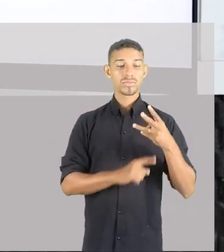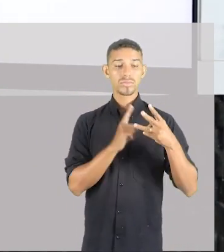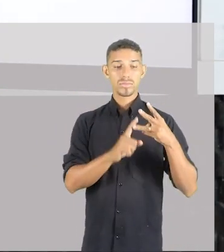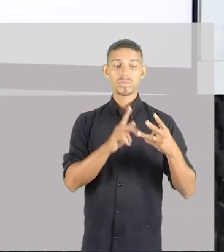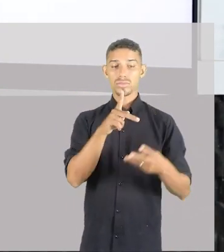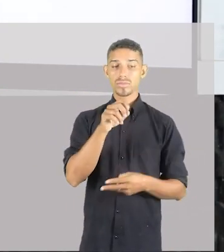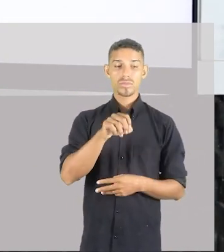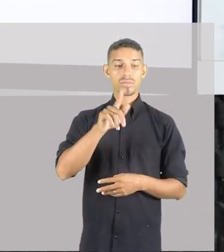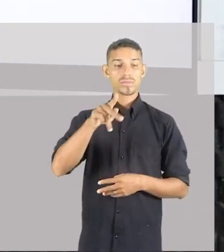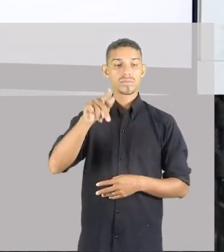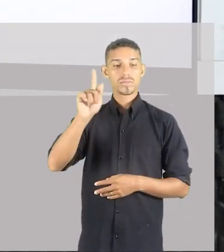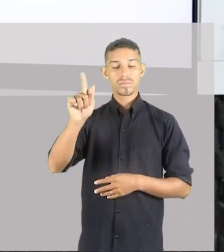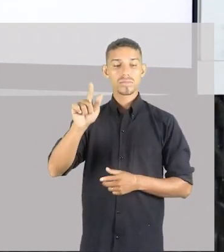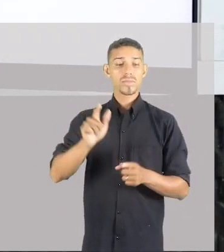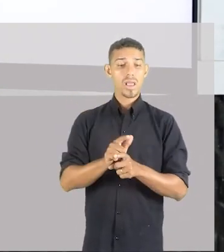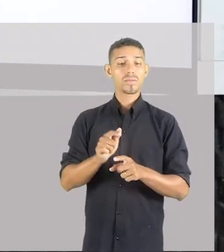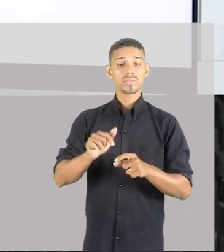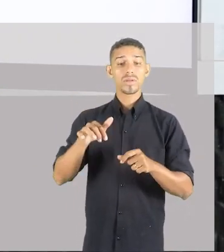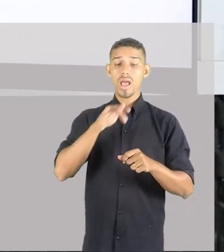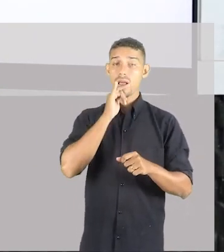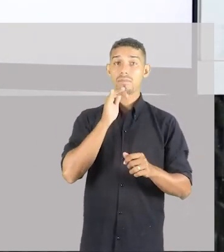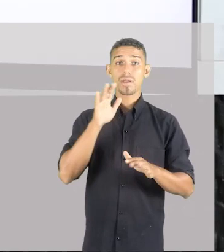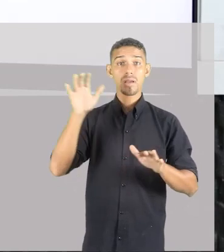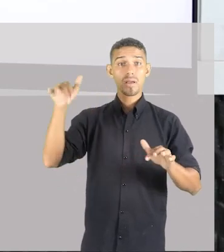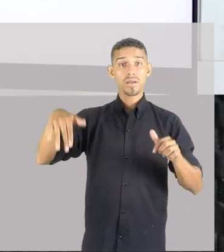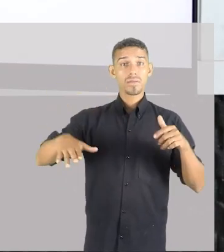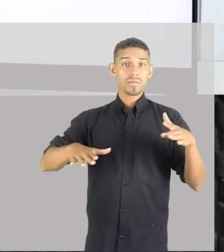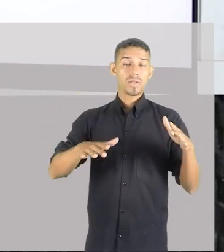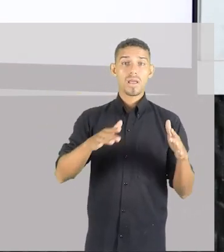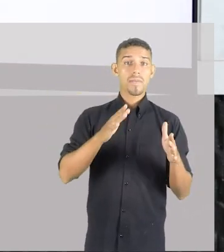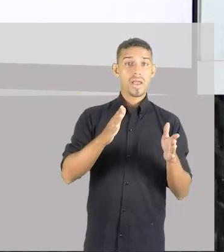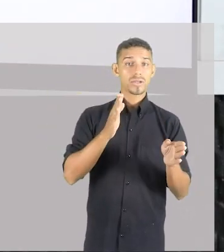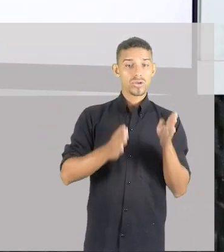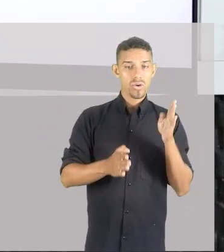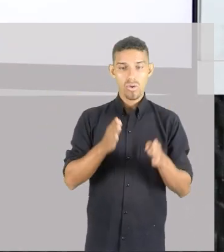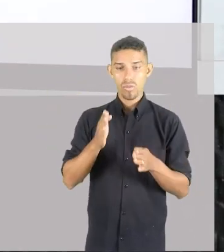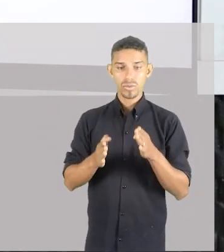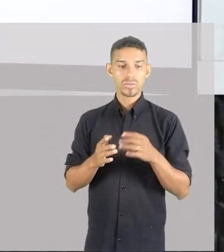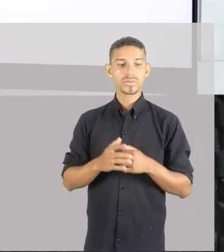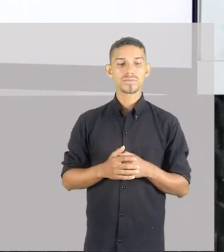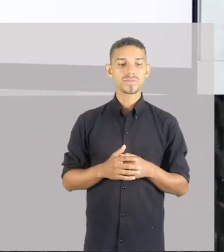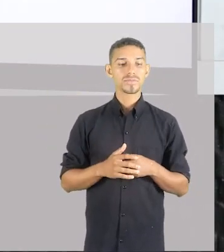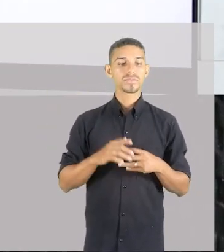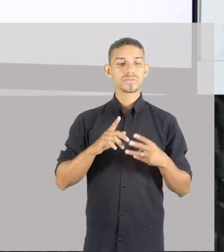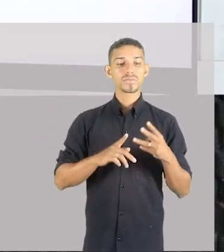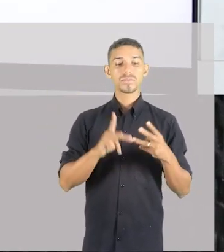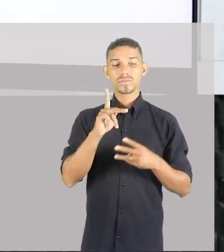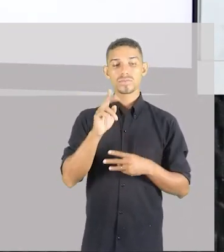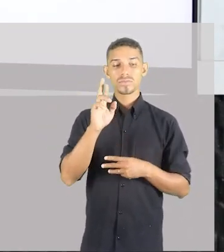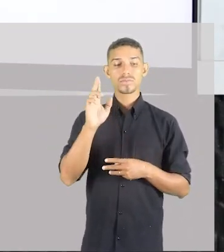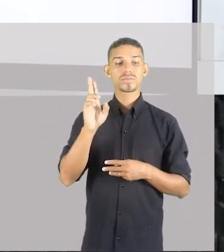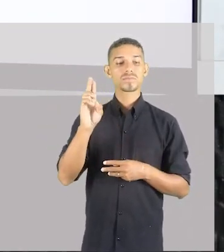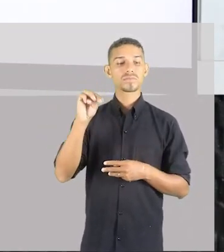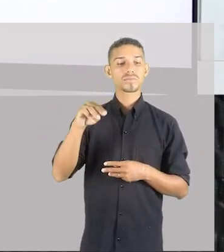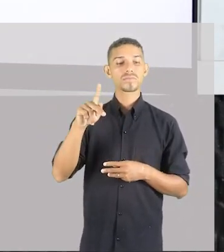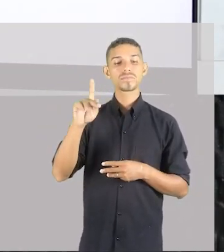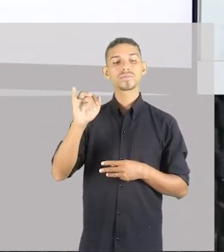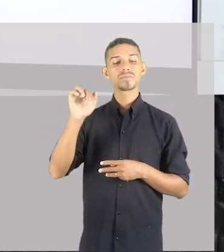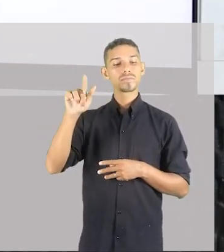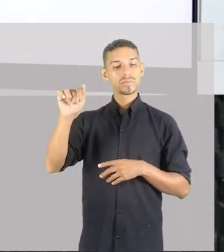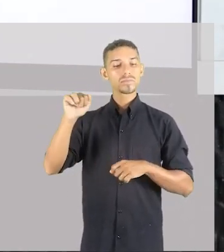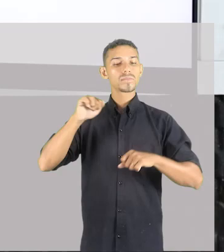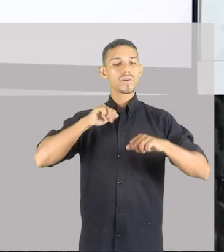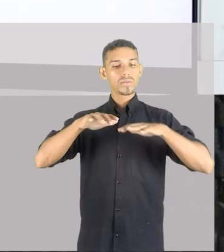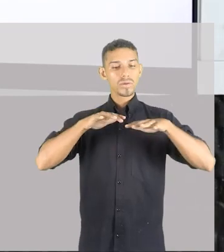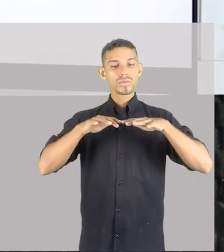é uma movimento de contração muscular que imita um robô e todo mundo acha que é só aquilo ali o crump marcado por movimentos de